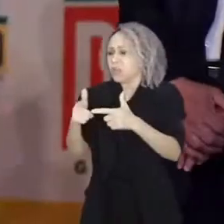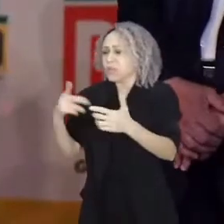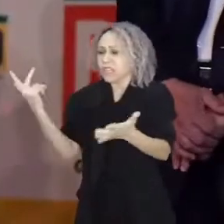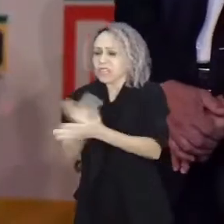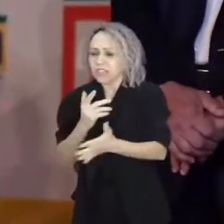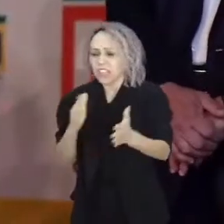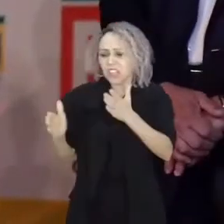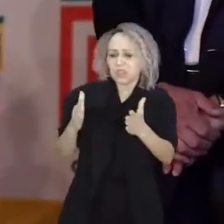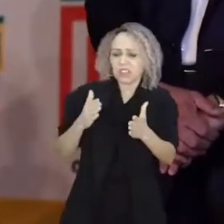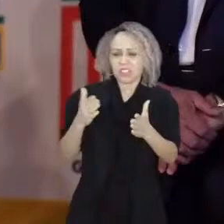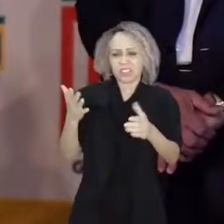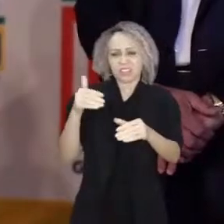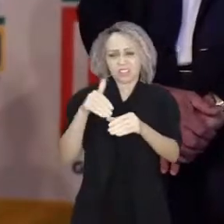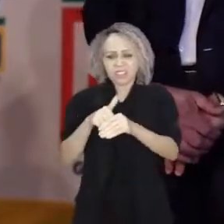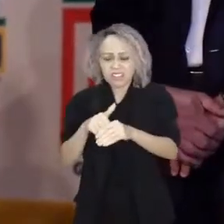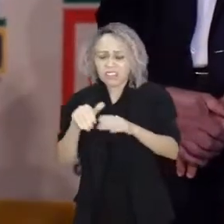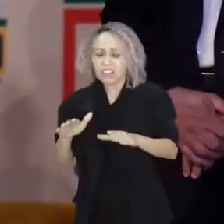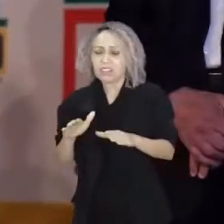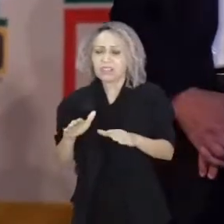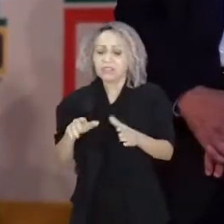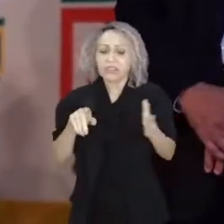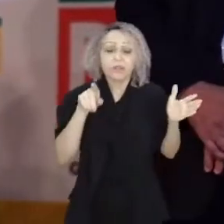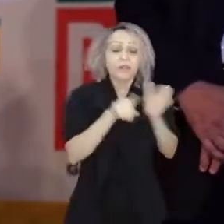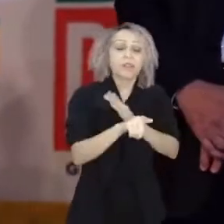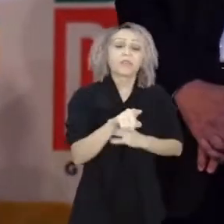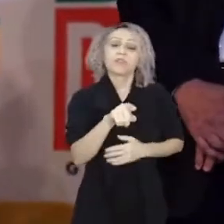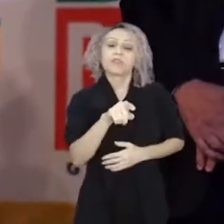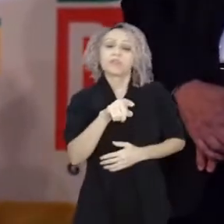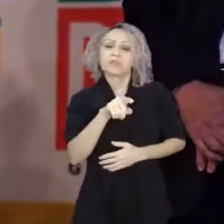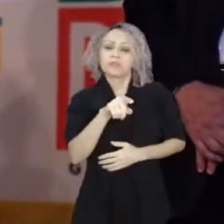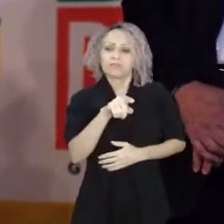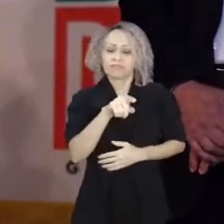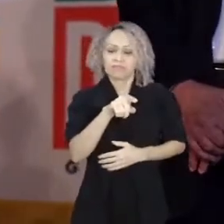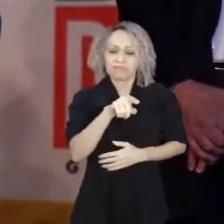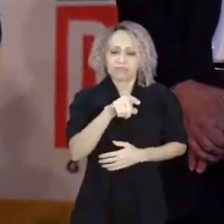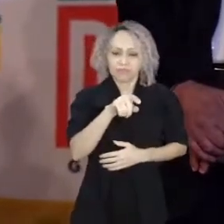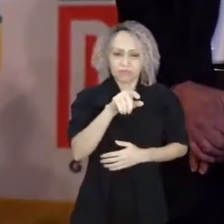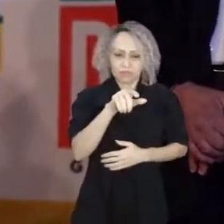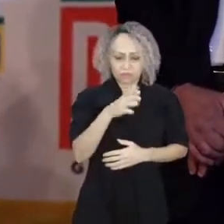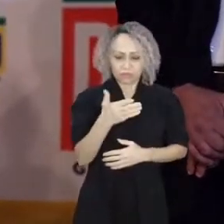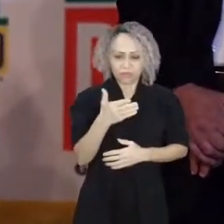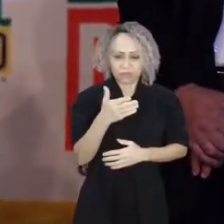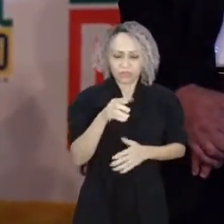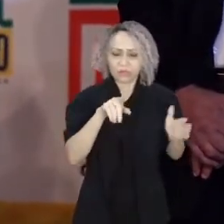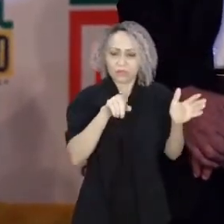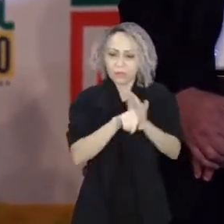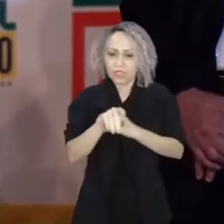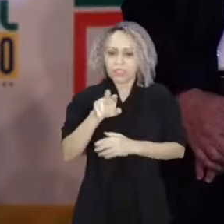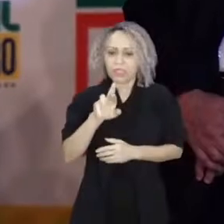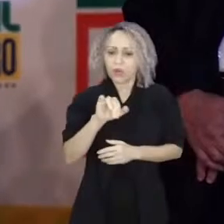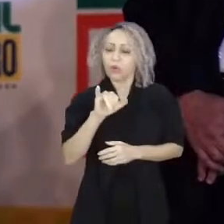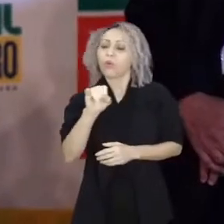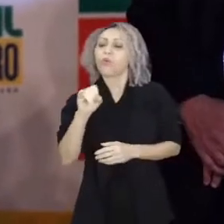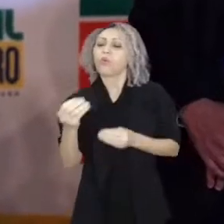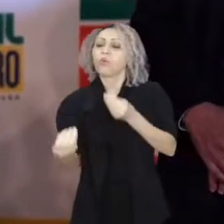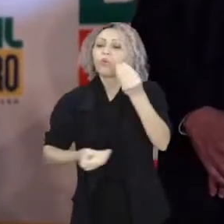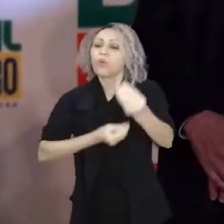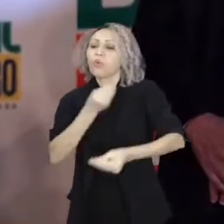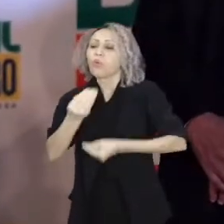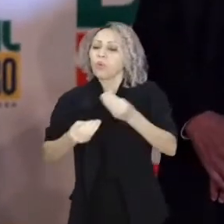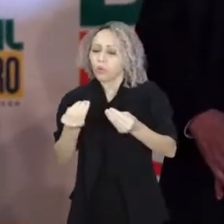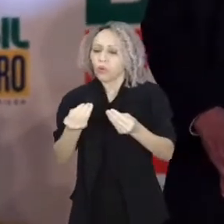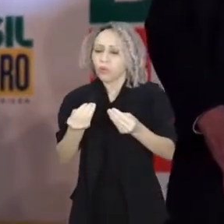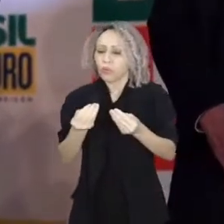os nossos militares. Eu quero que vocês perguntem ao companheiro Flávio, o companheiro Rui Costa, sabe como é que ele vai